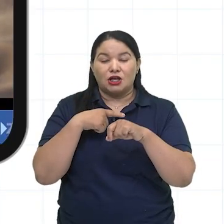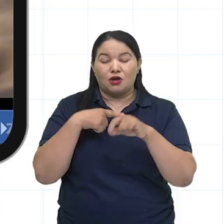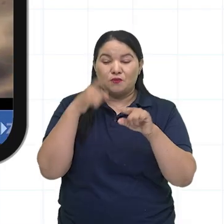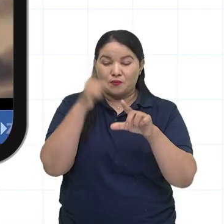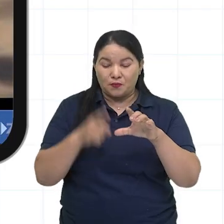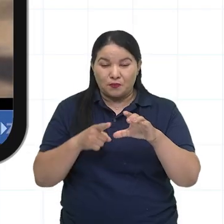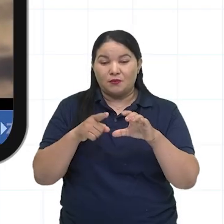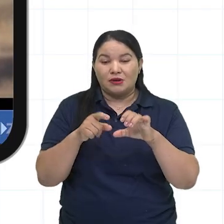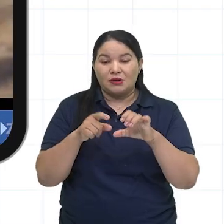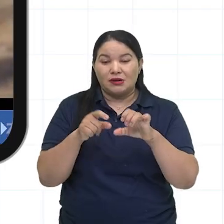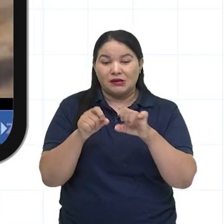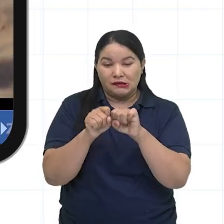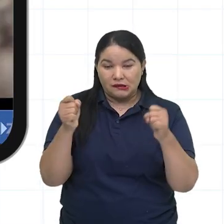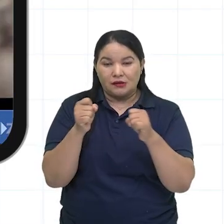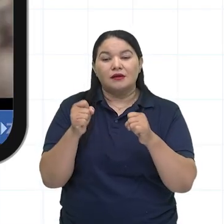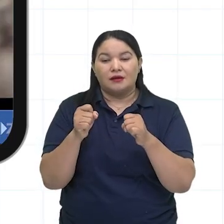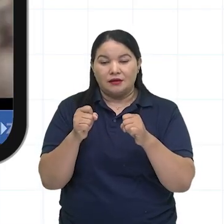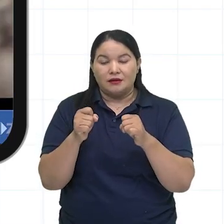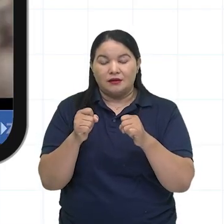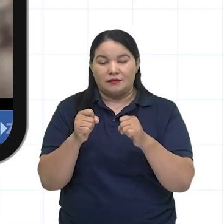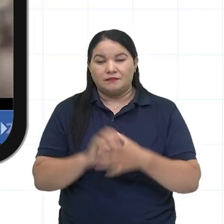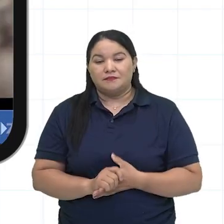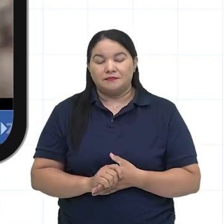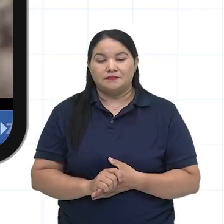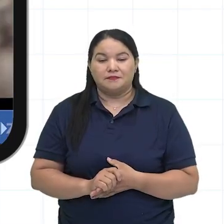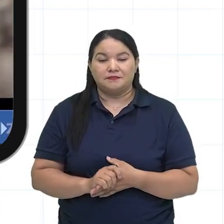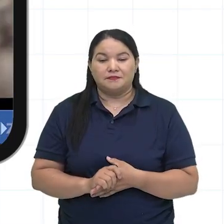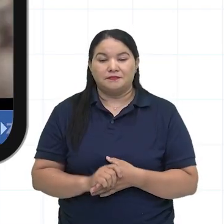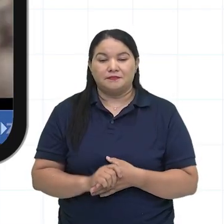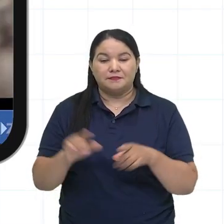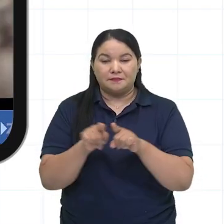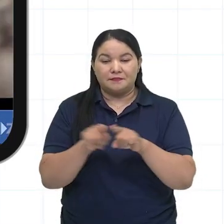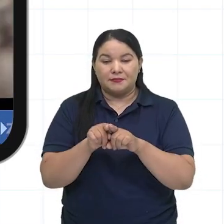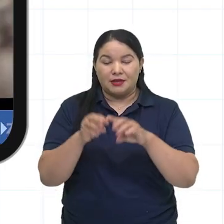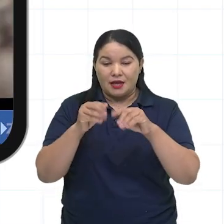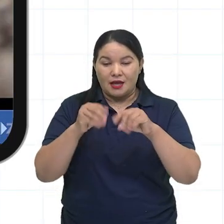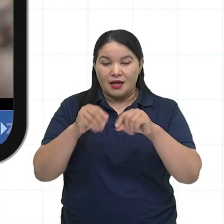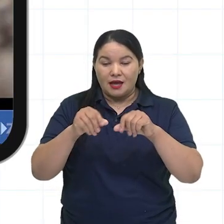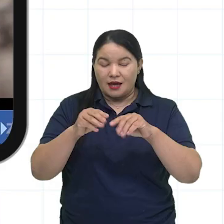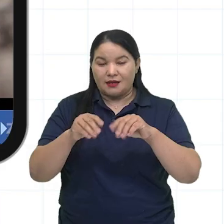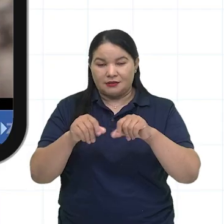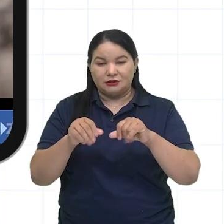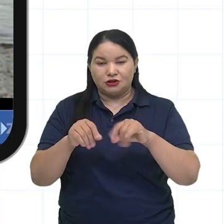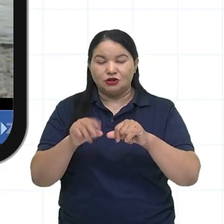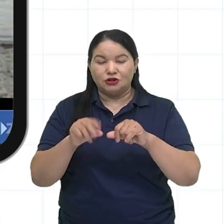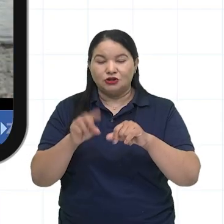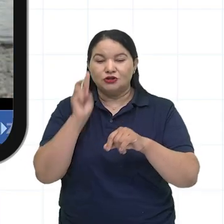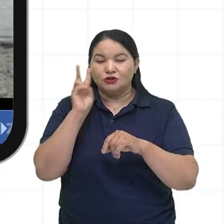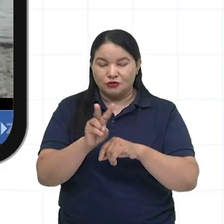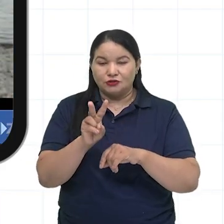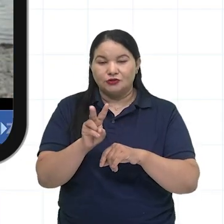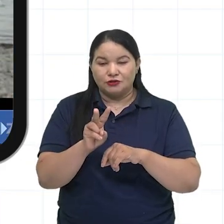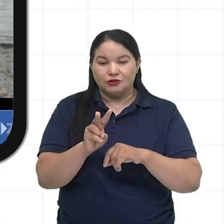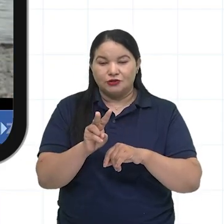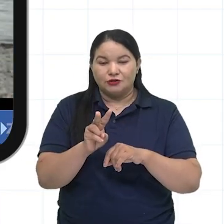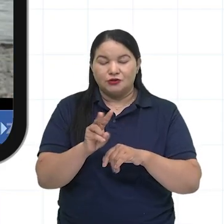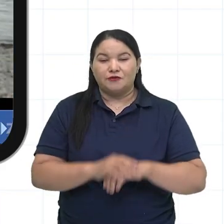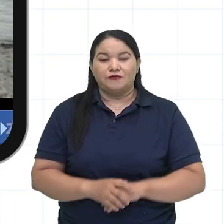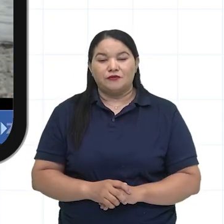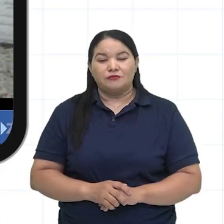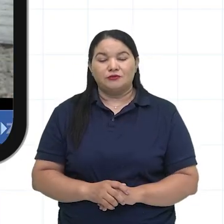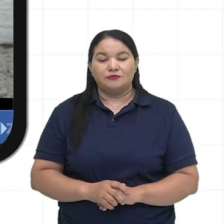é menos resistente, certo? E a areia que nós achamos,